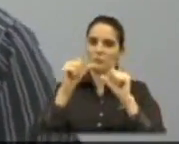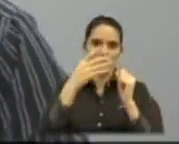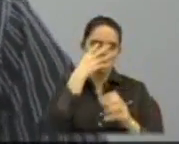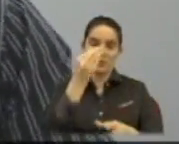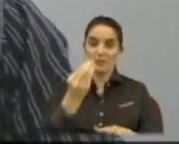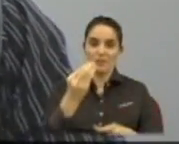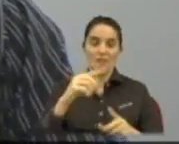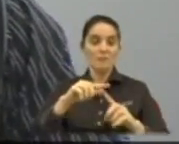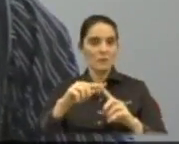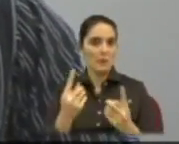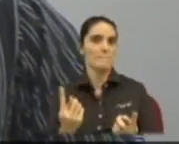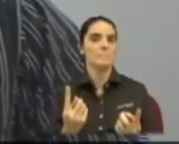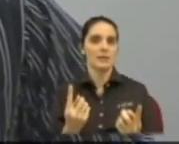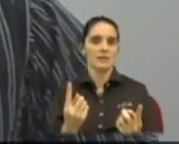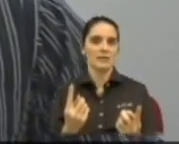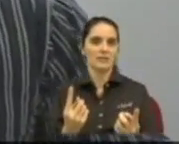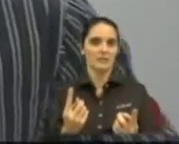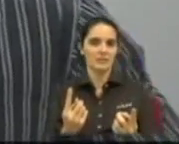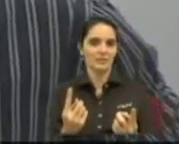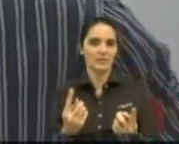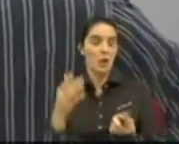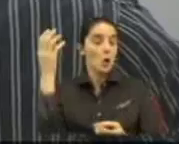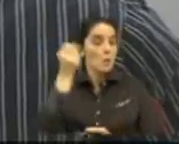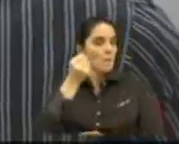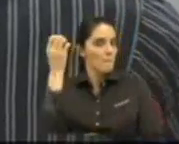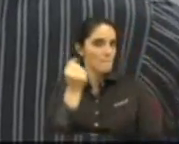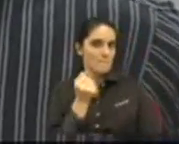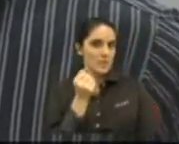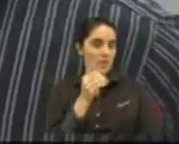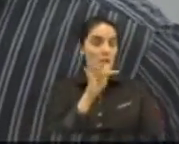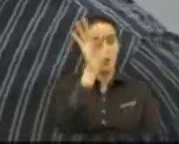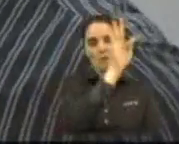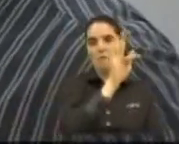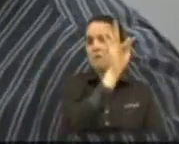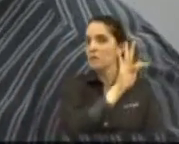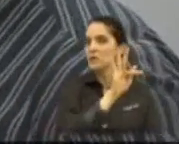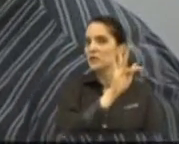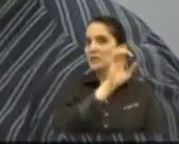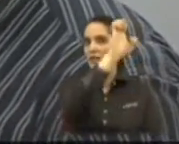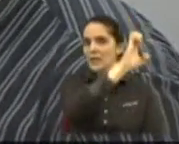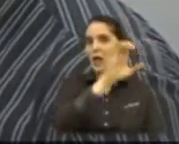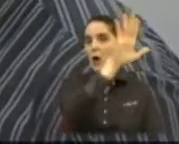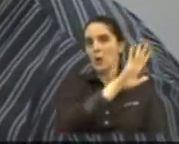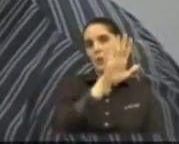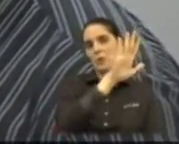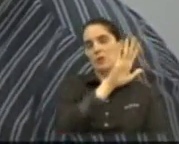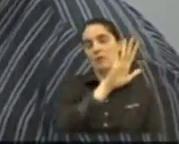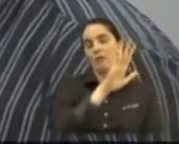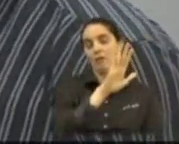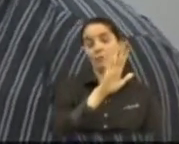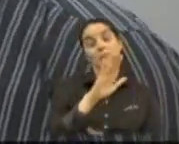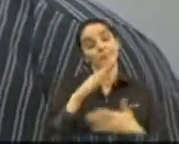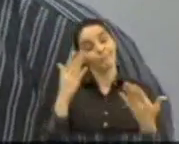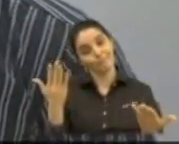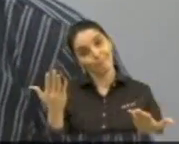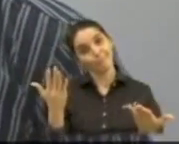sujeito passivo são brancos, franceses, europeus, aí sim o mundo precisa se